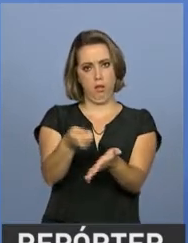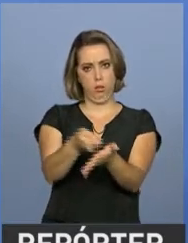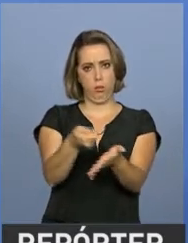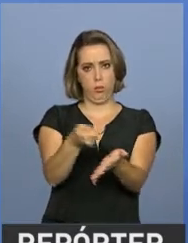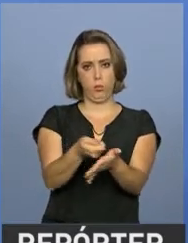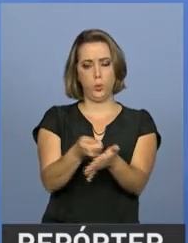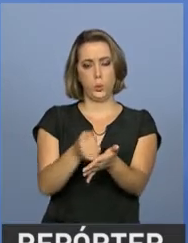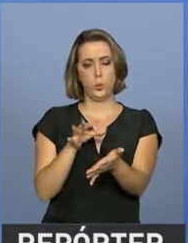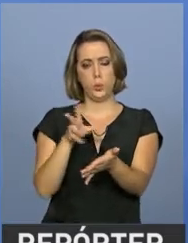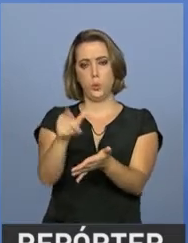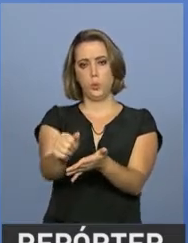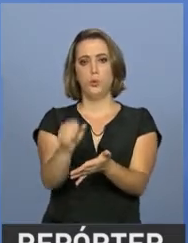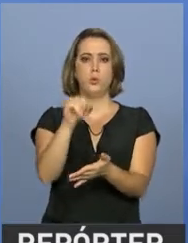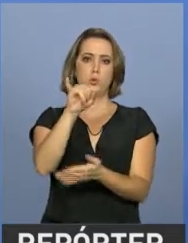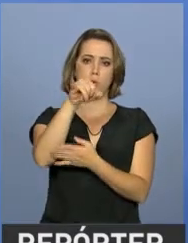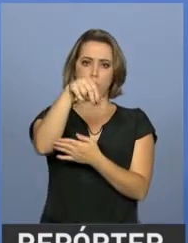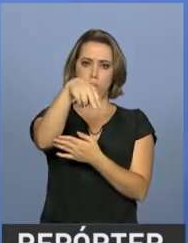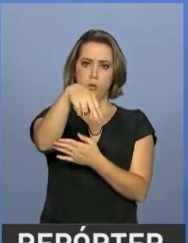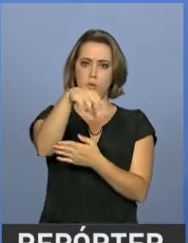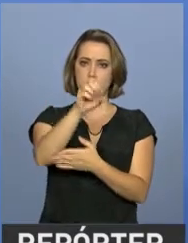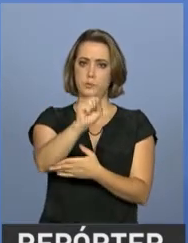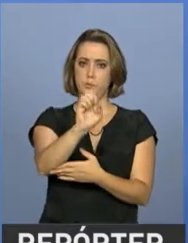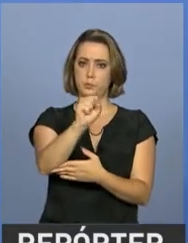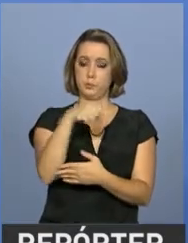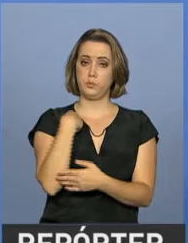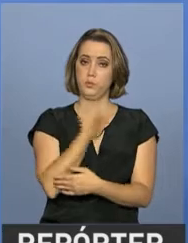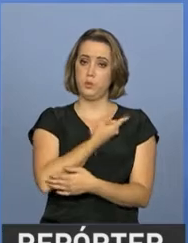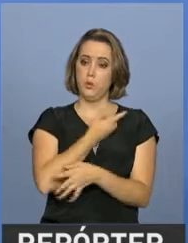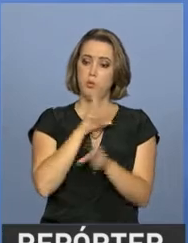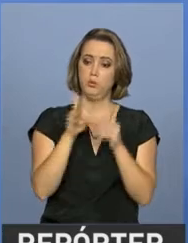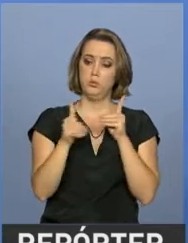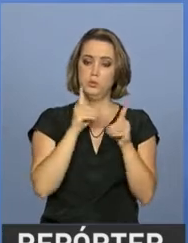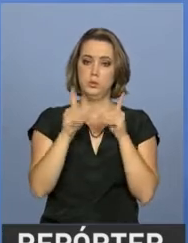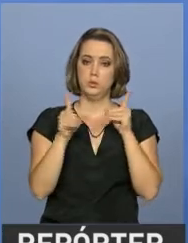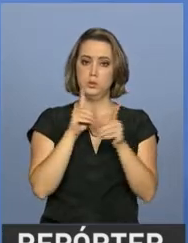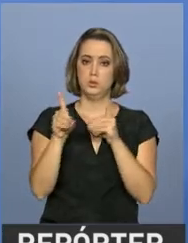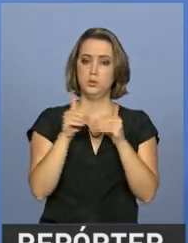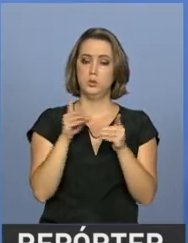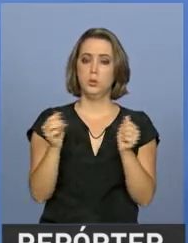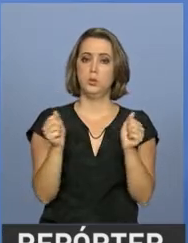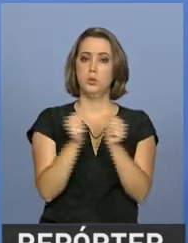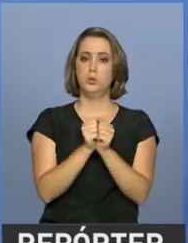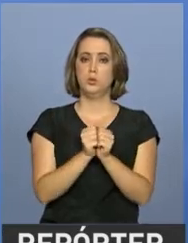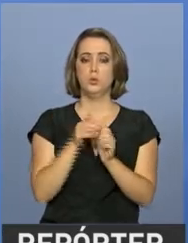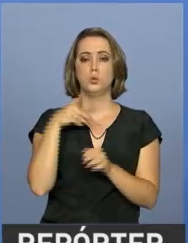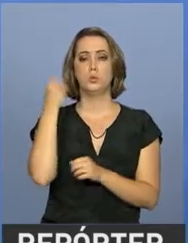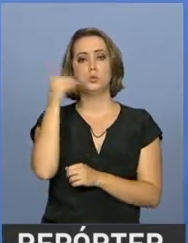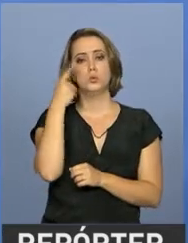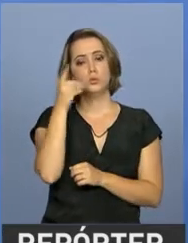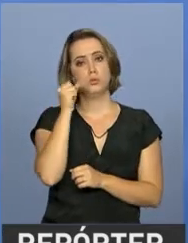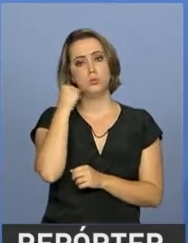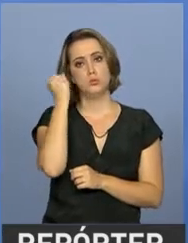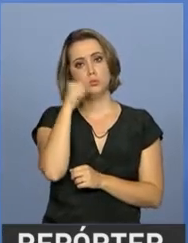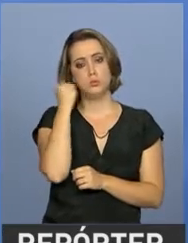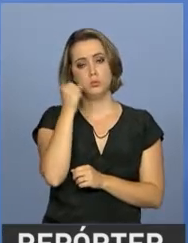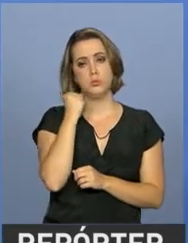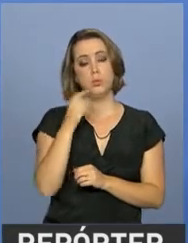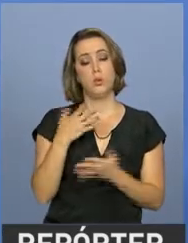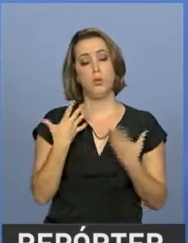garantir a reforma e nós no processo de diálogo que vamos estabelecer junto aos deputados vamos mostrar